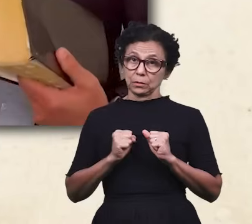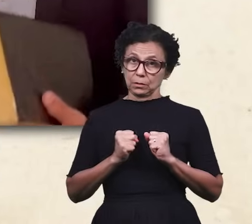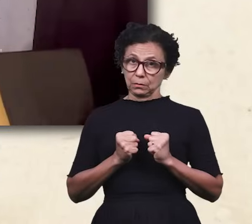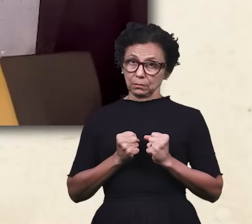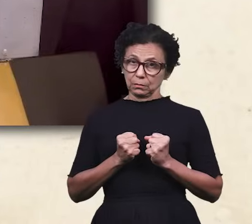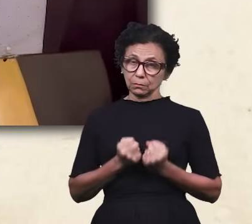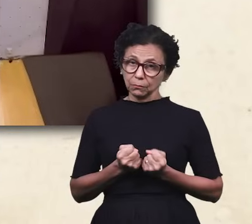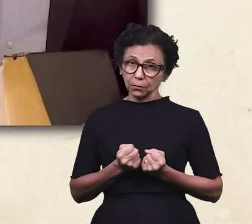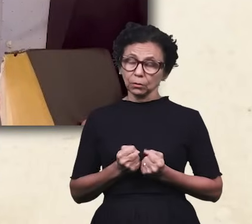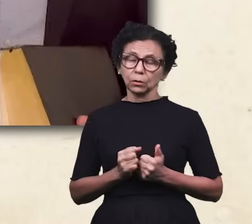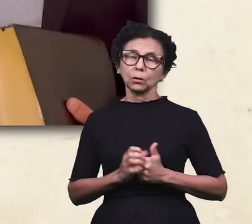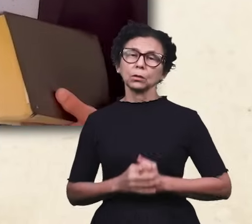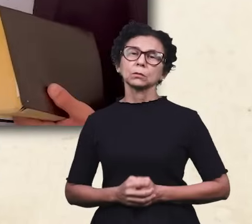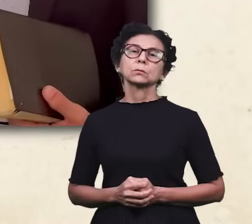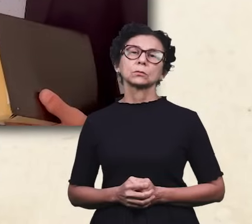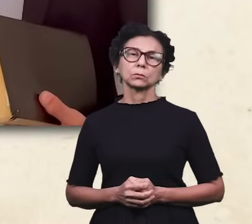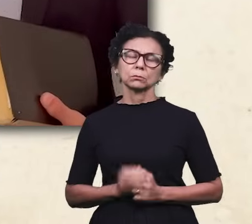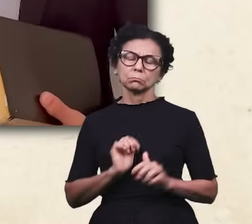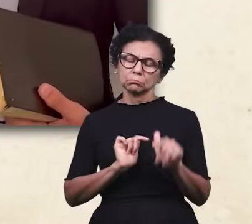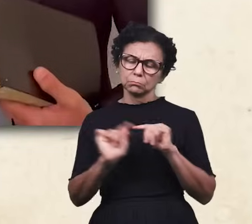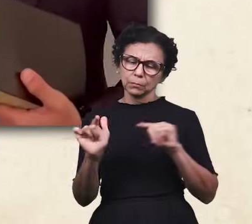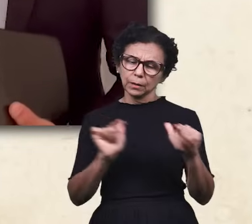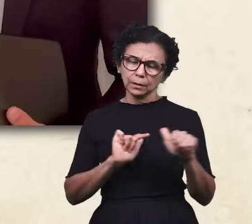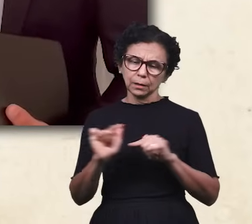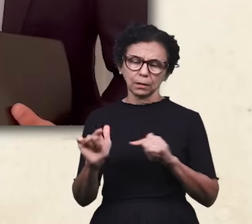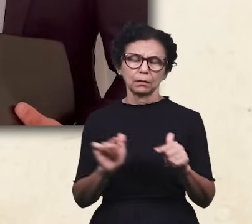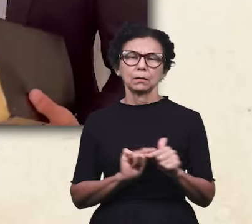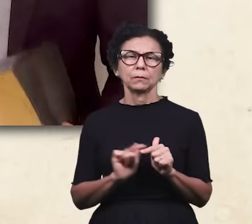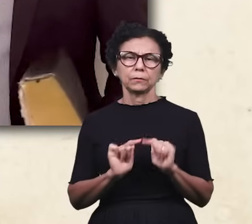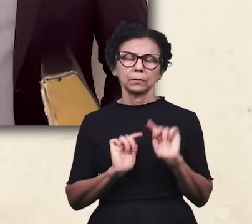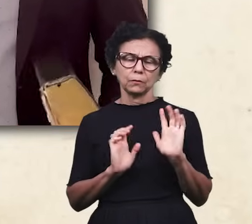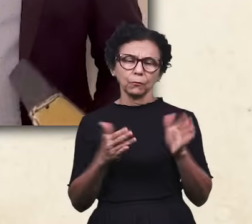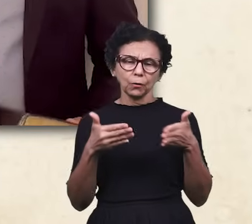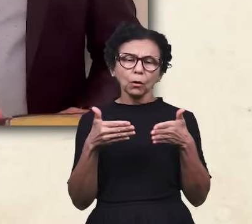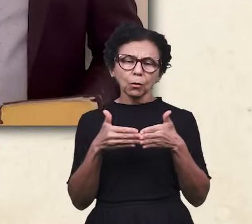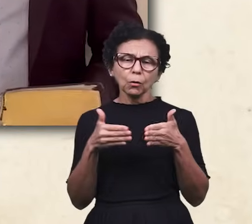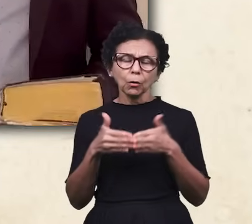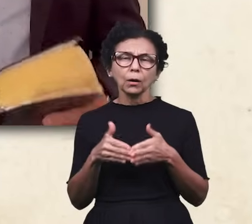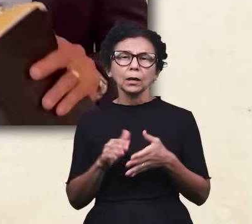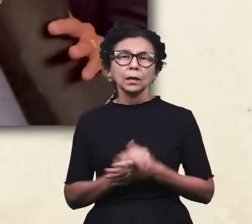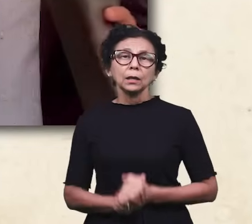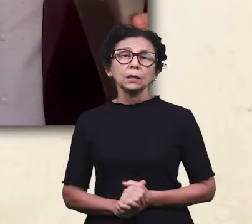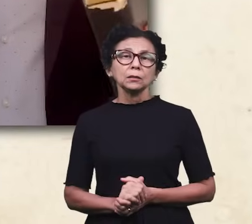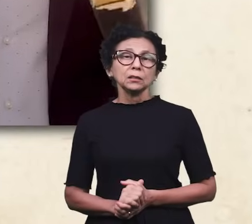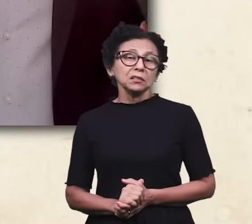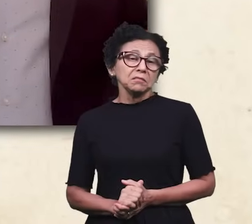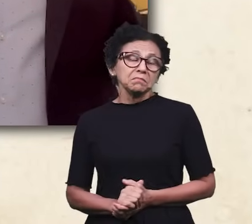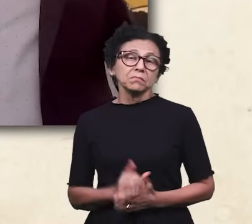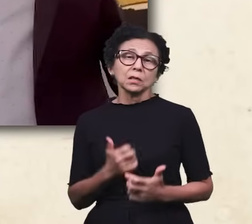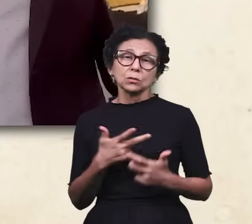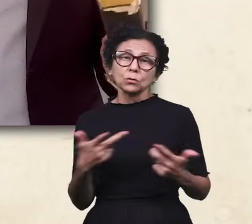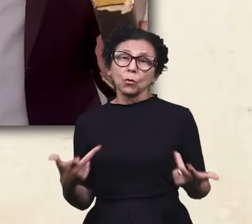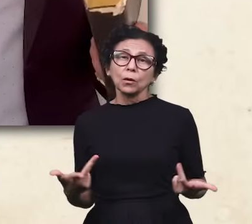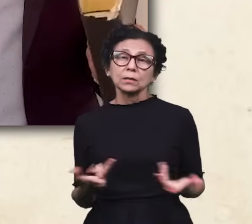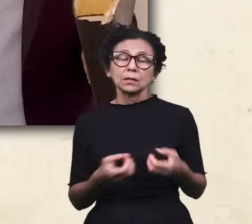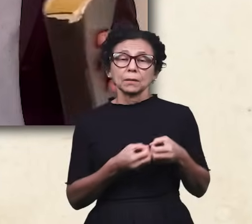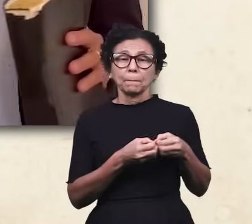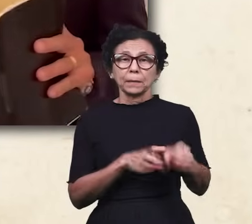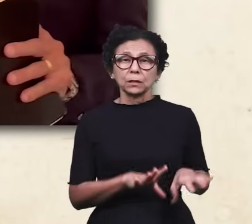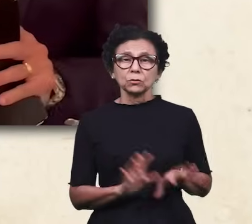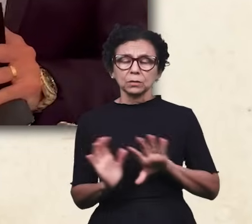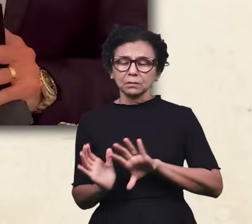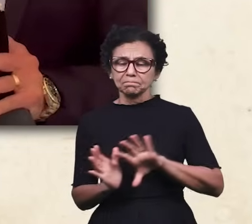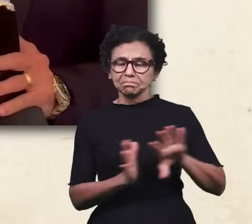colocou um esforço sobre aquele rebanho. Aquilo que não deu certo para